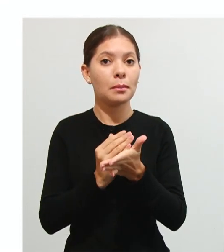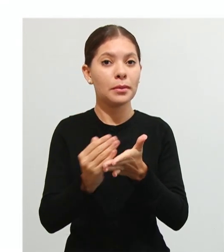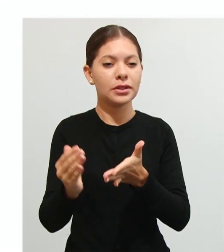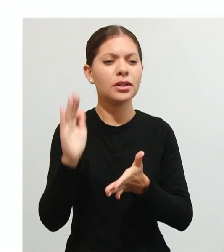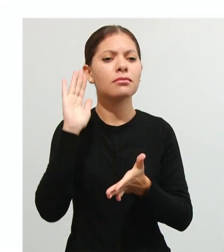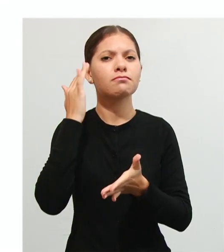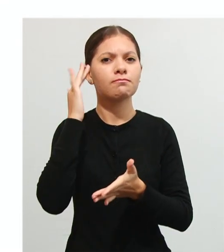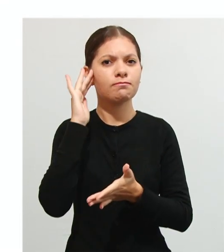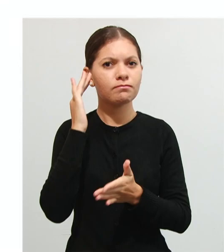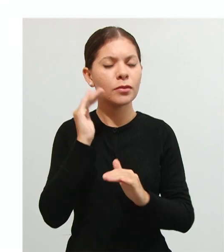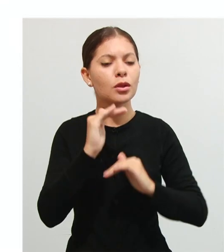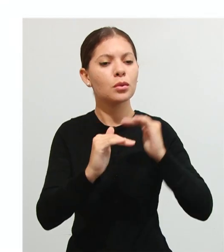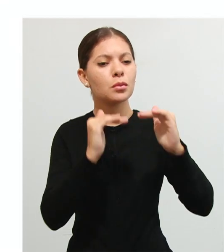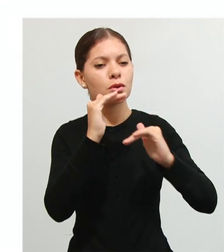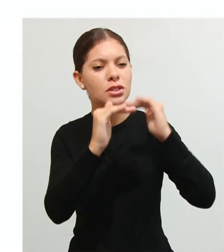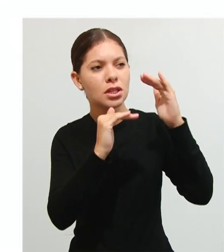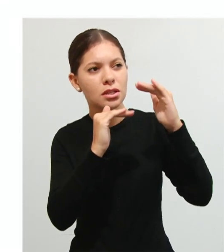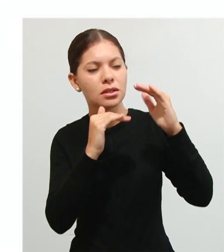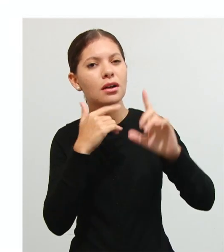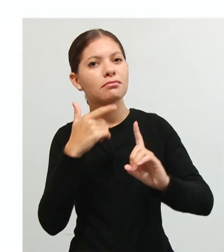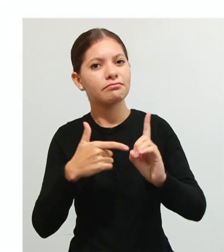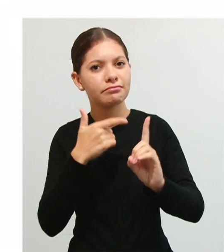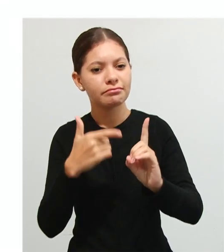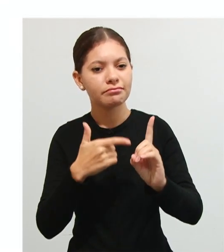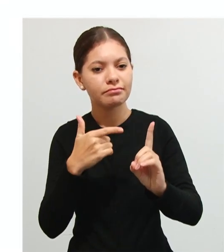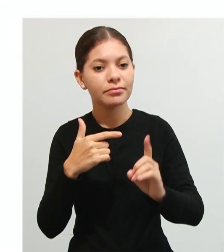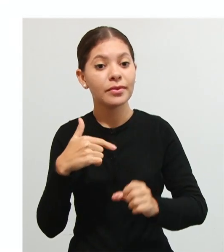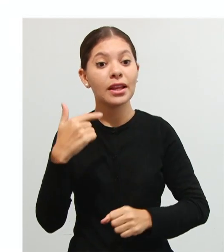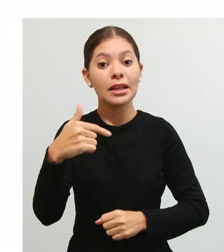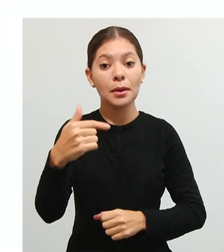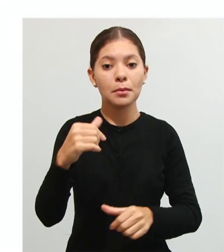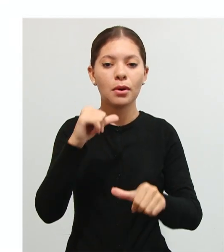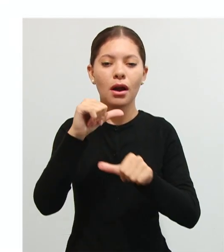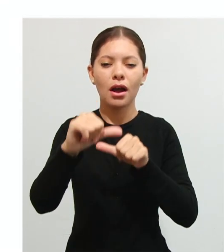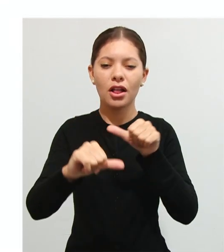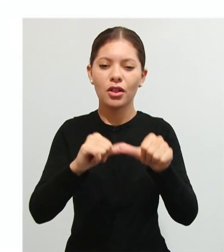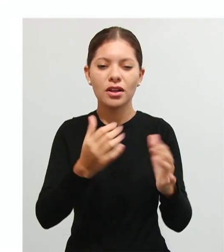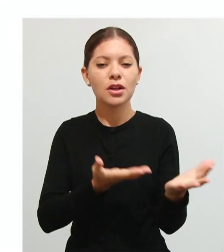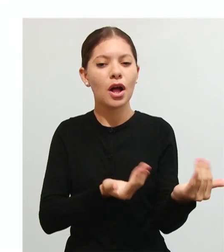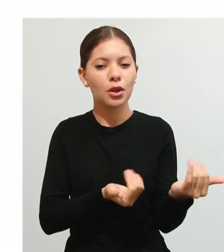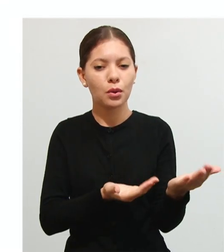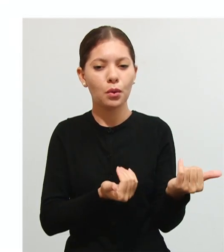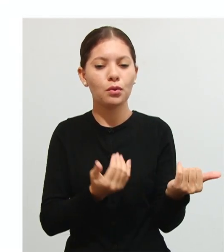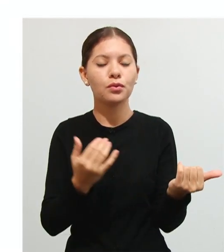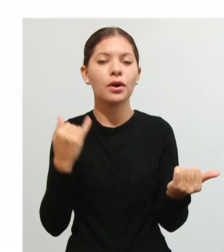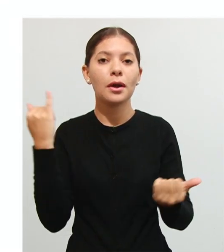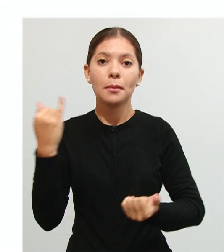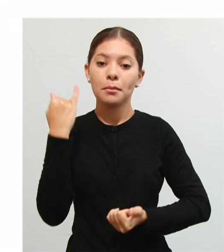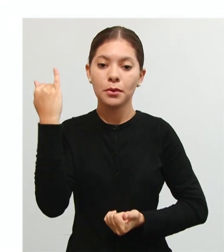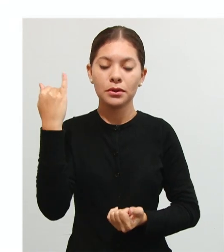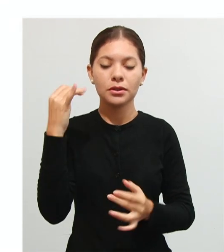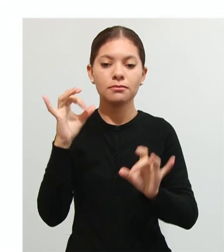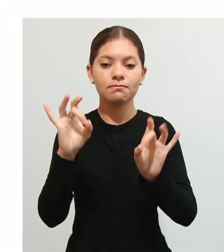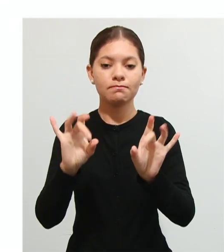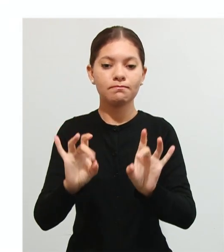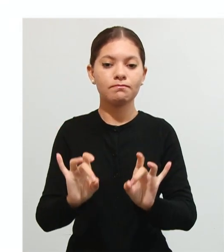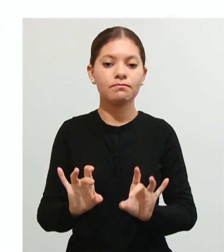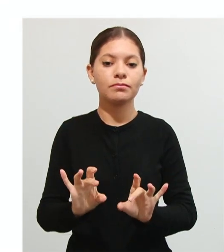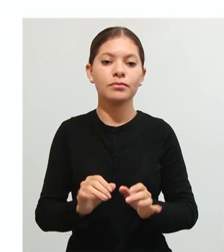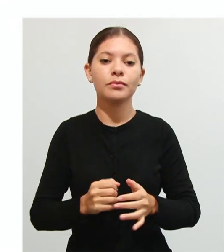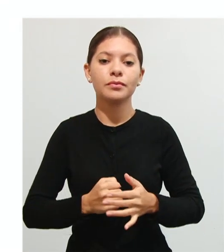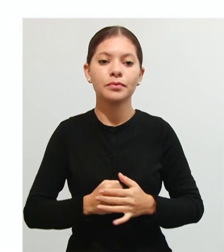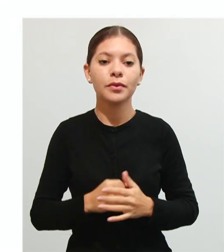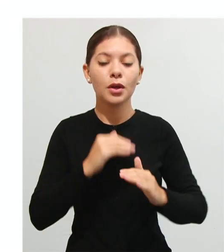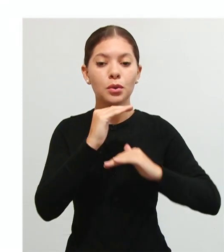a compreensão do processo produtivo, a inovação, que é fundamental para essa especialização